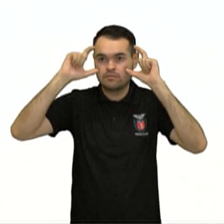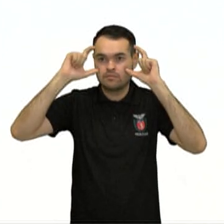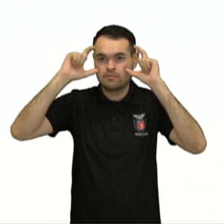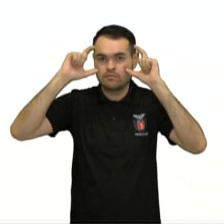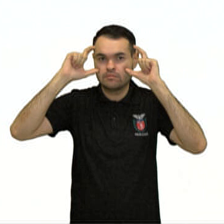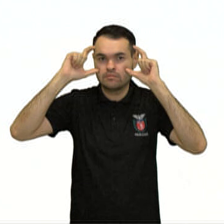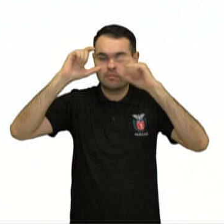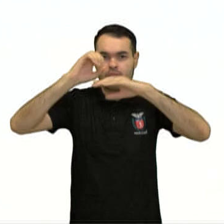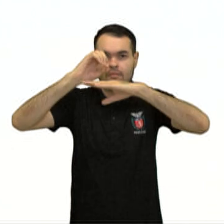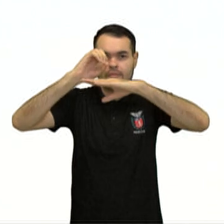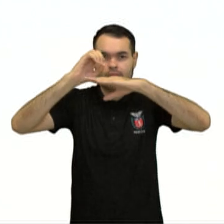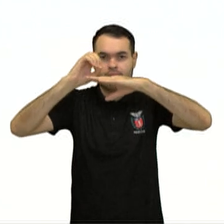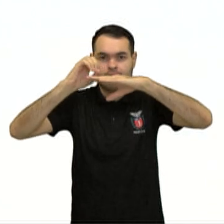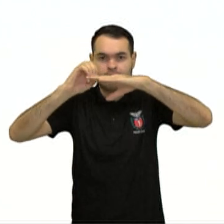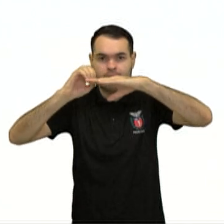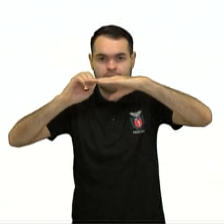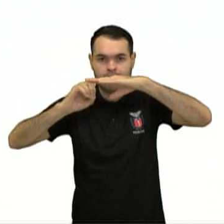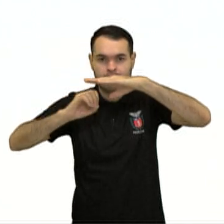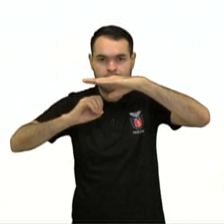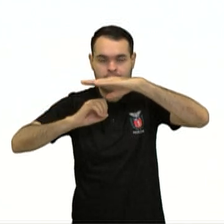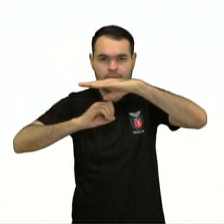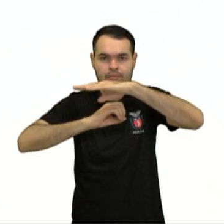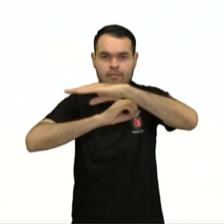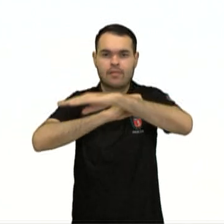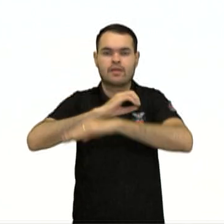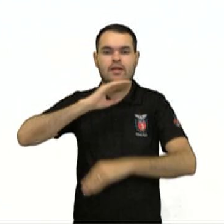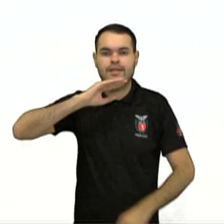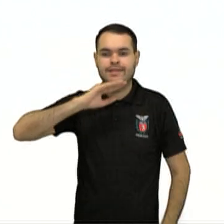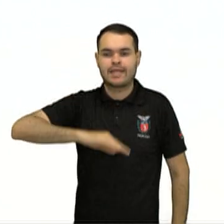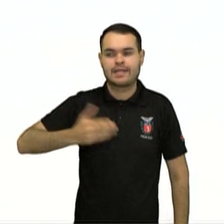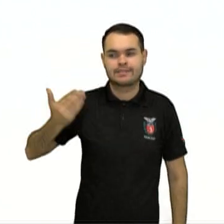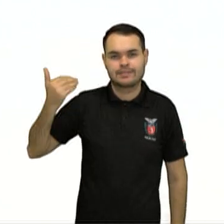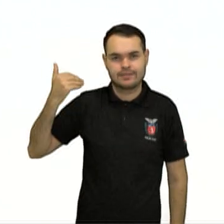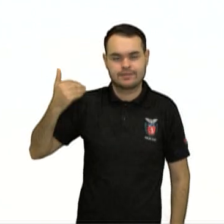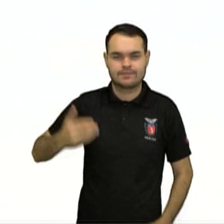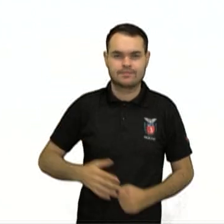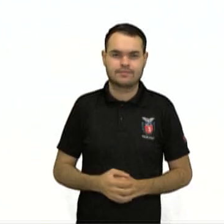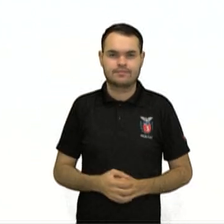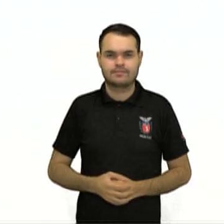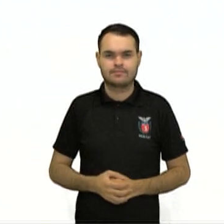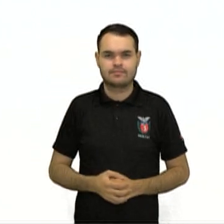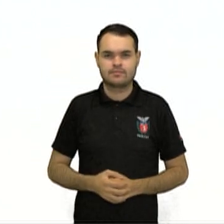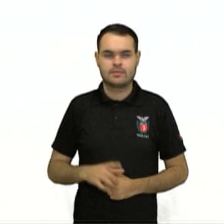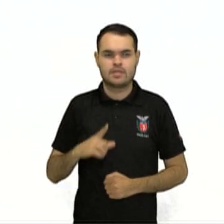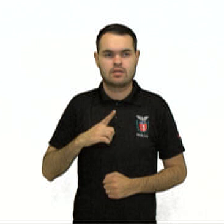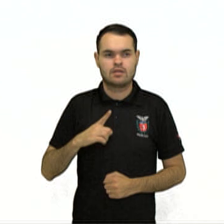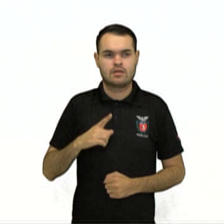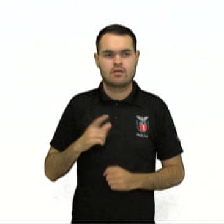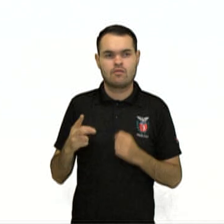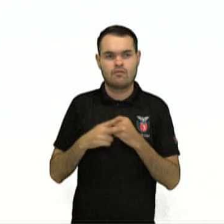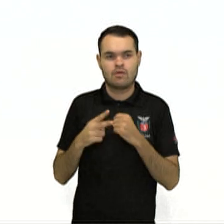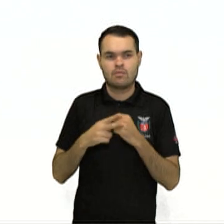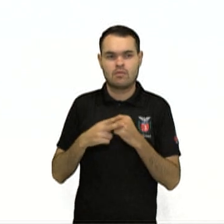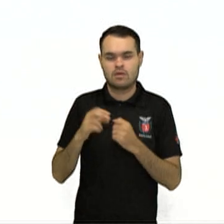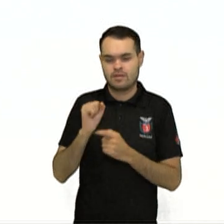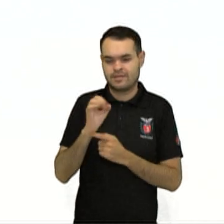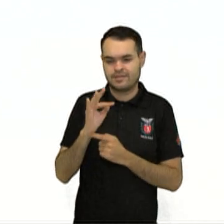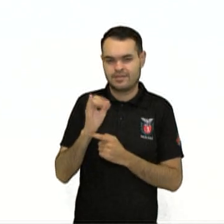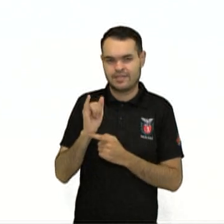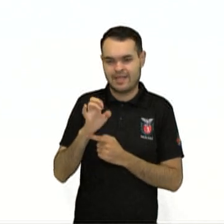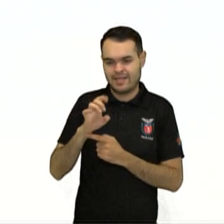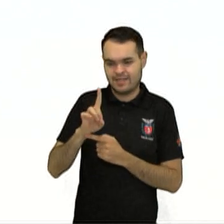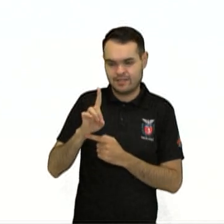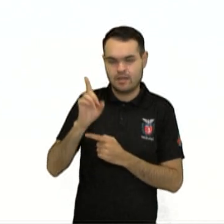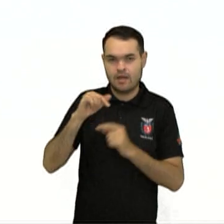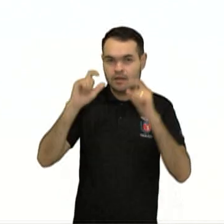última tarde, né? Preguiçoso que só. Aqui eu tenho o verbo stay up, que é o verbo ficar acordado,